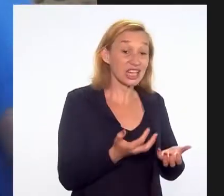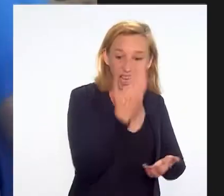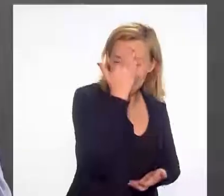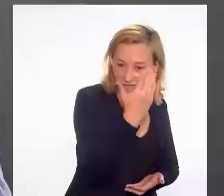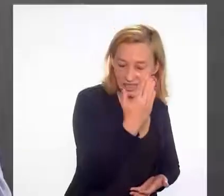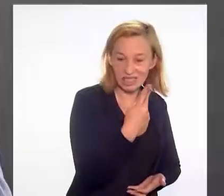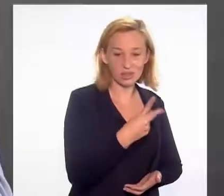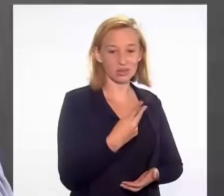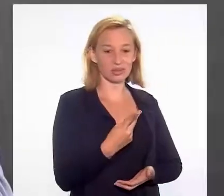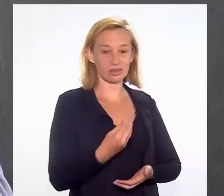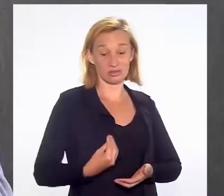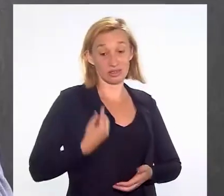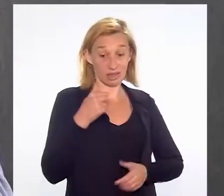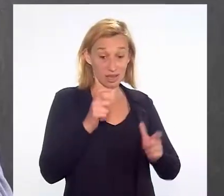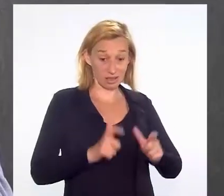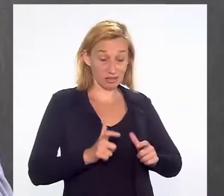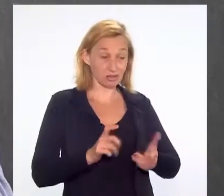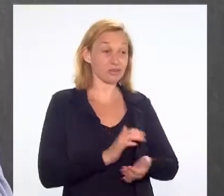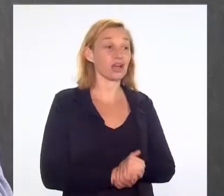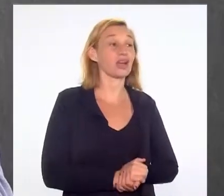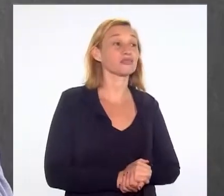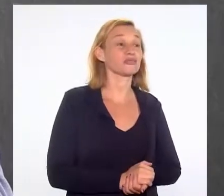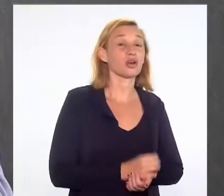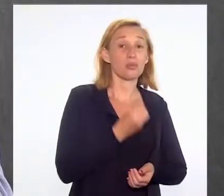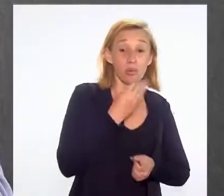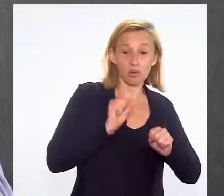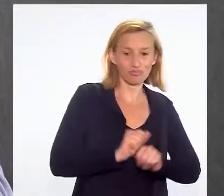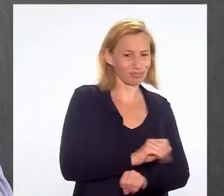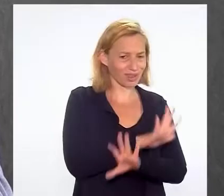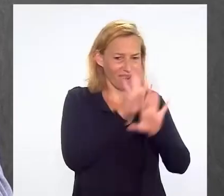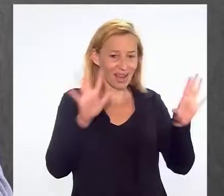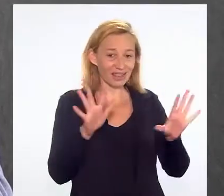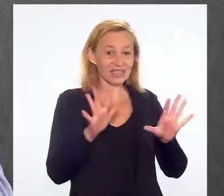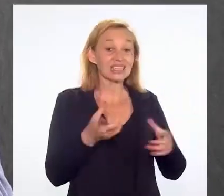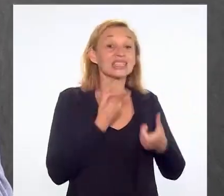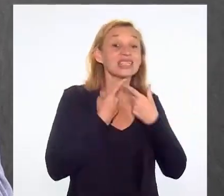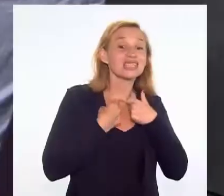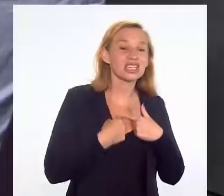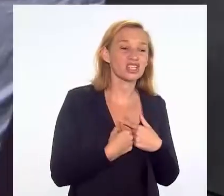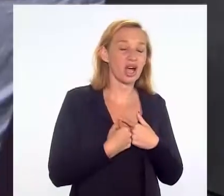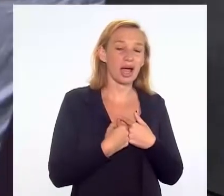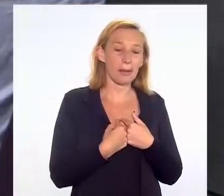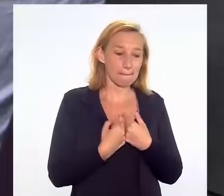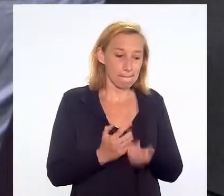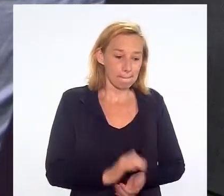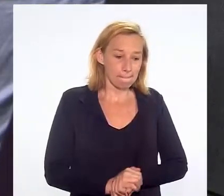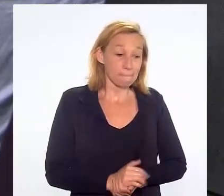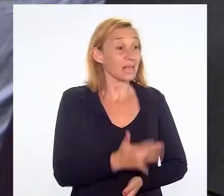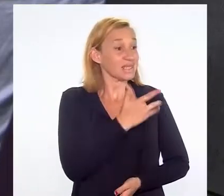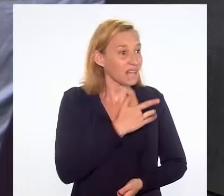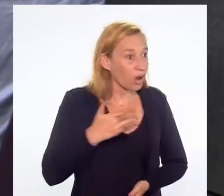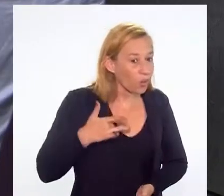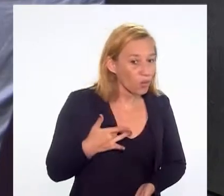disso. Eu queria agradecer aqui a sua participação, dizer que foi muito esclarecedora e te desejar